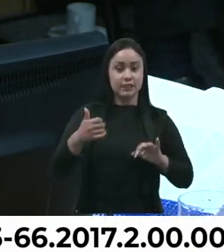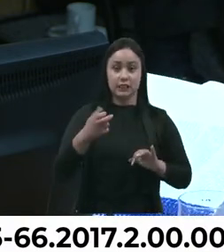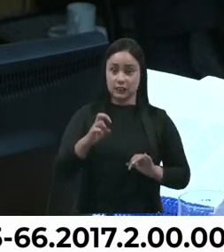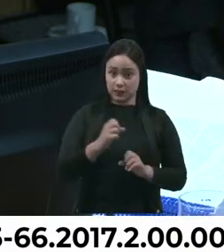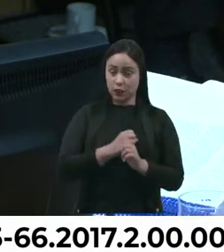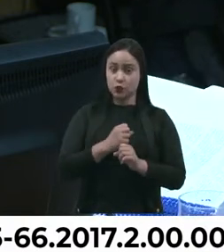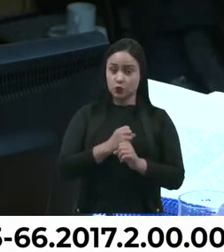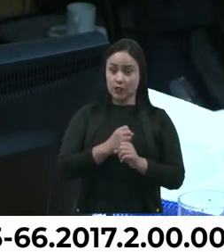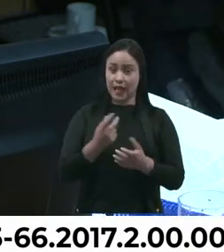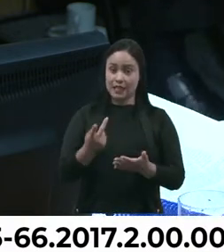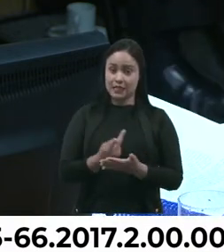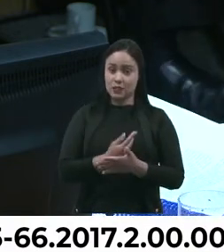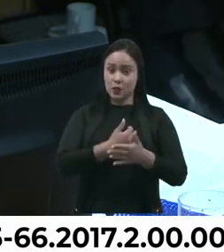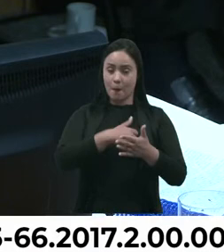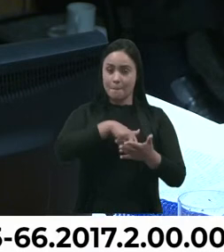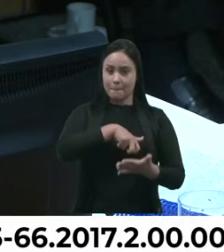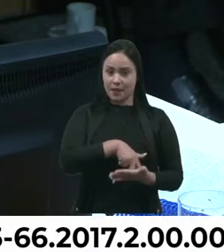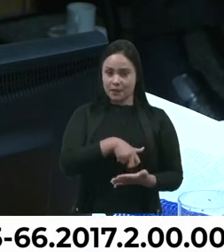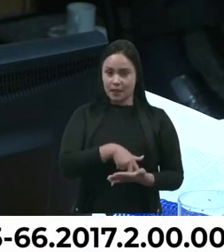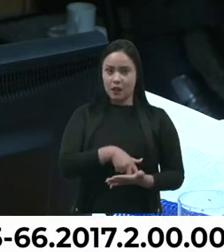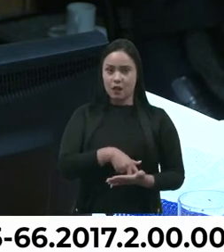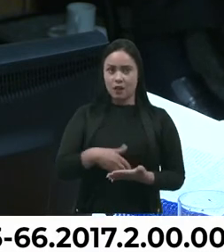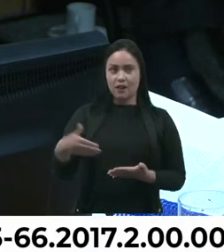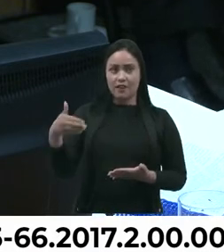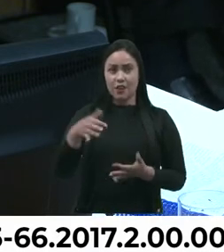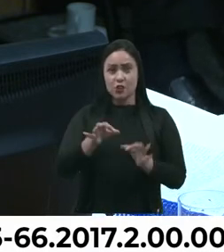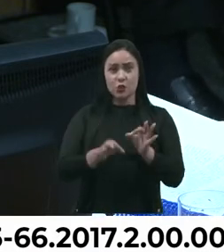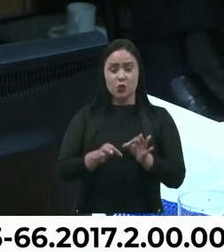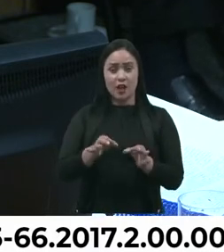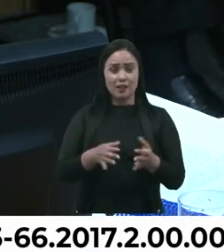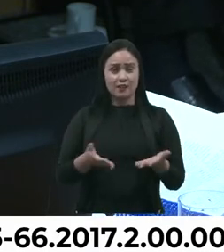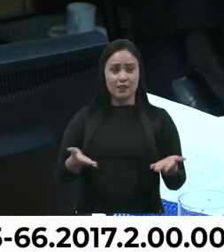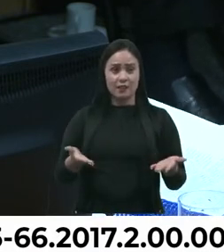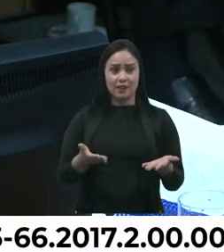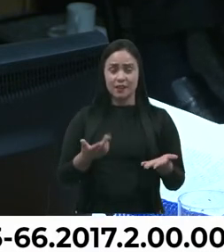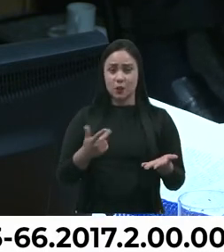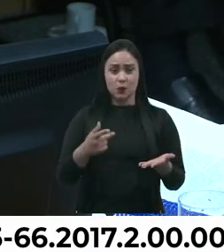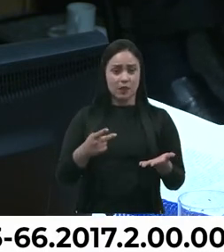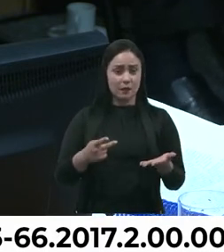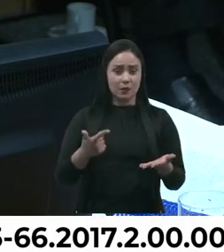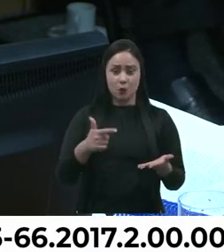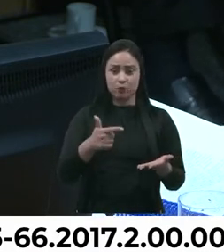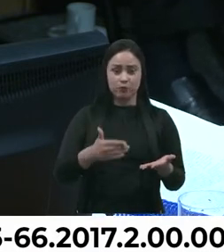15 anos afastado por uma ação penal que veio a ser julgada improcedente,